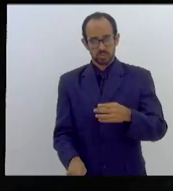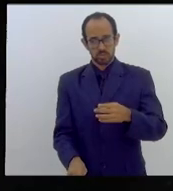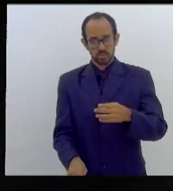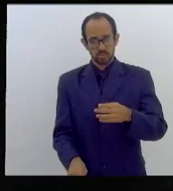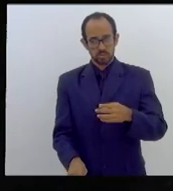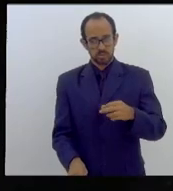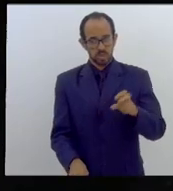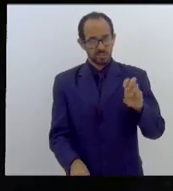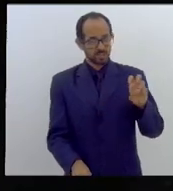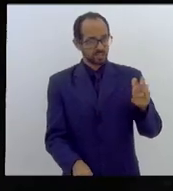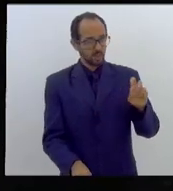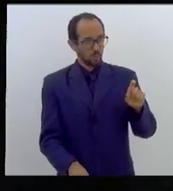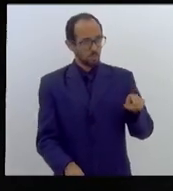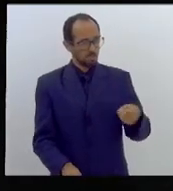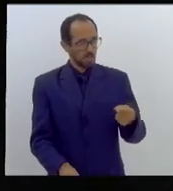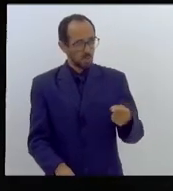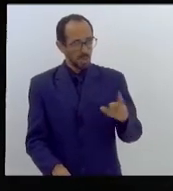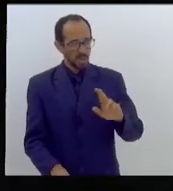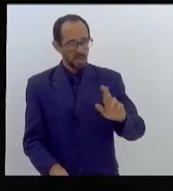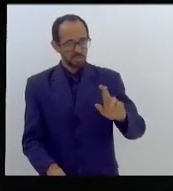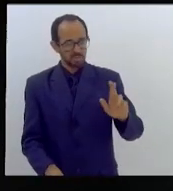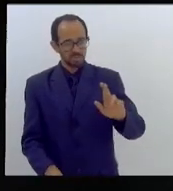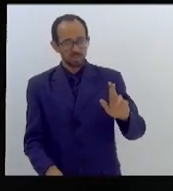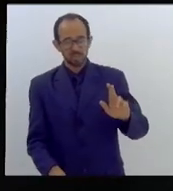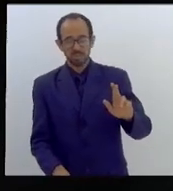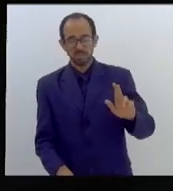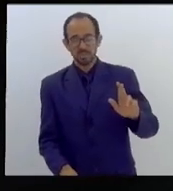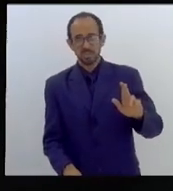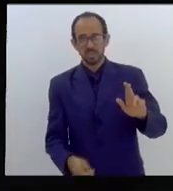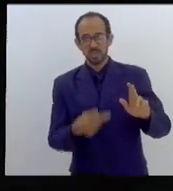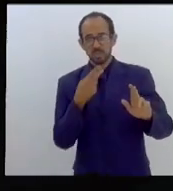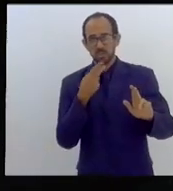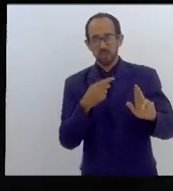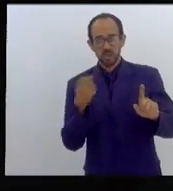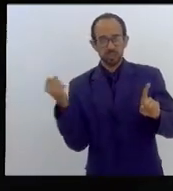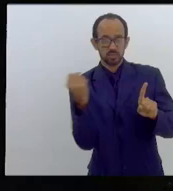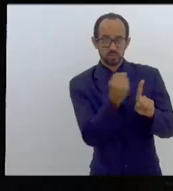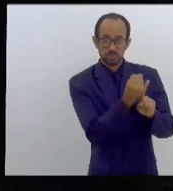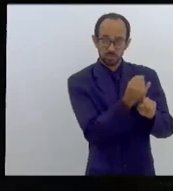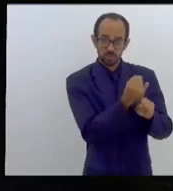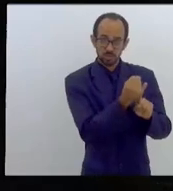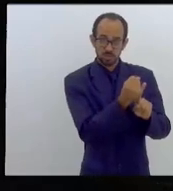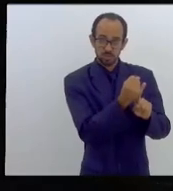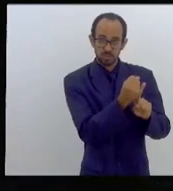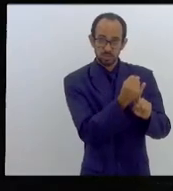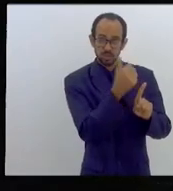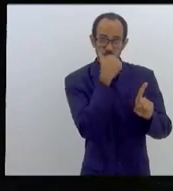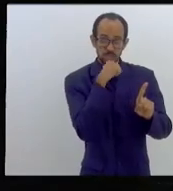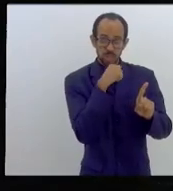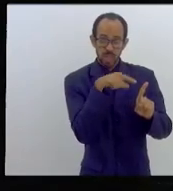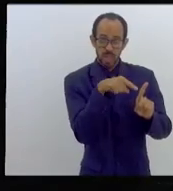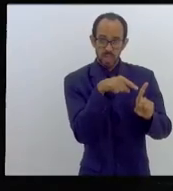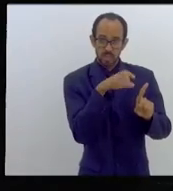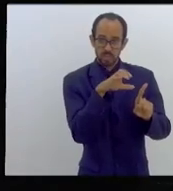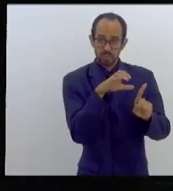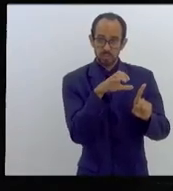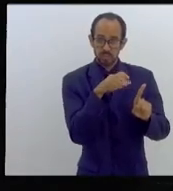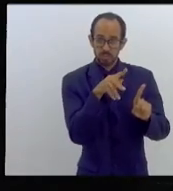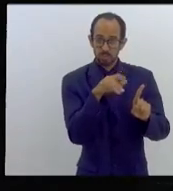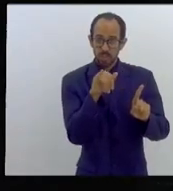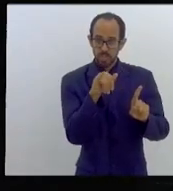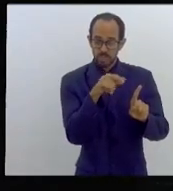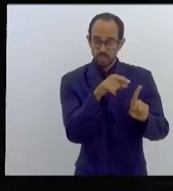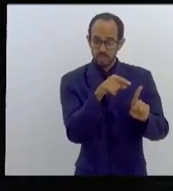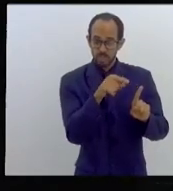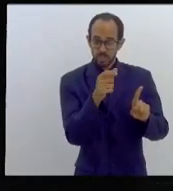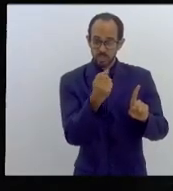apenas R$5.000, e aí eu falo da CPI do feminicídio, que mostrou que por trás de um desaparecimento de mulher